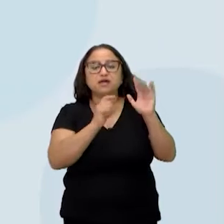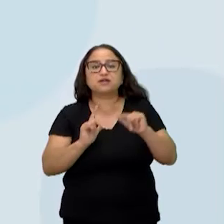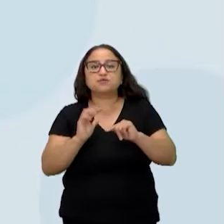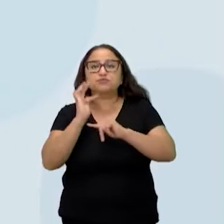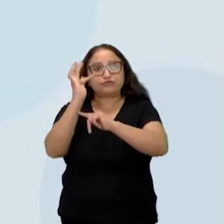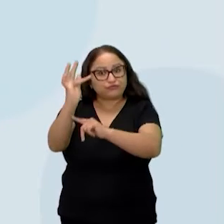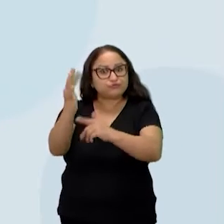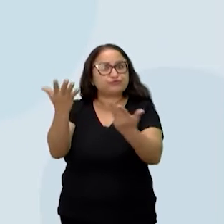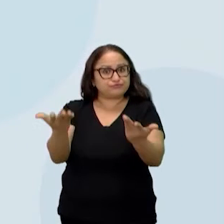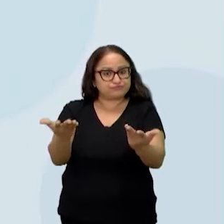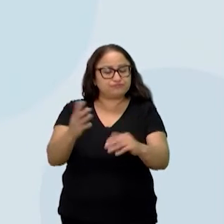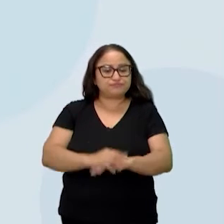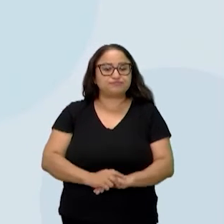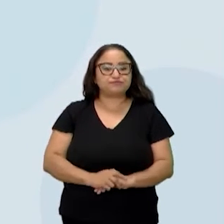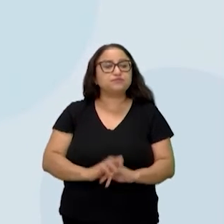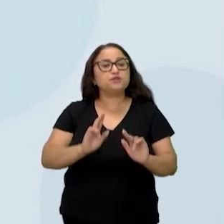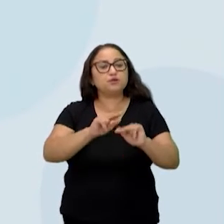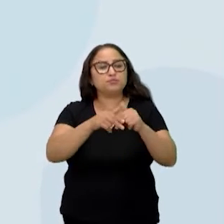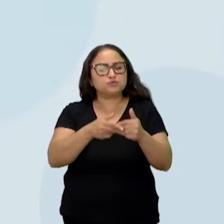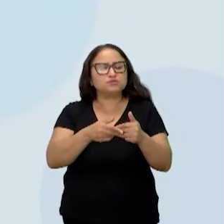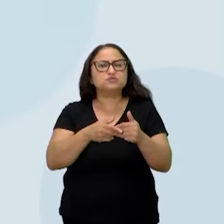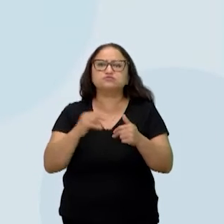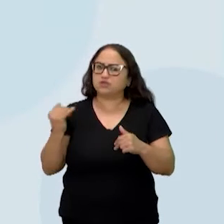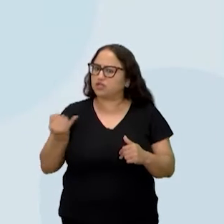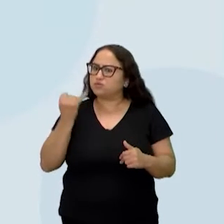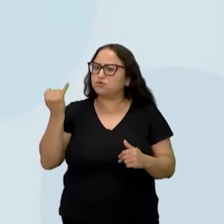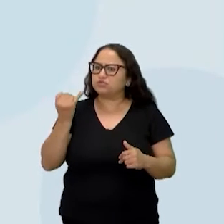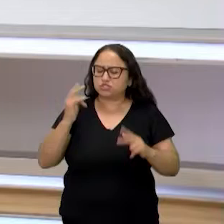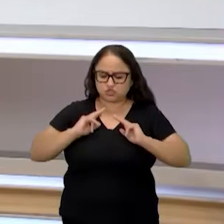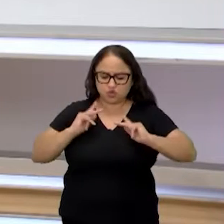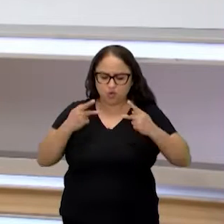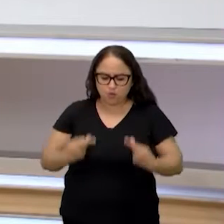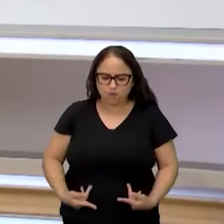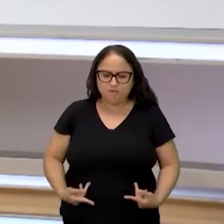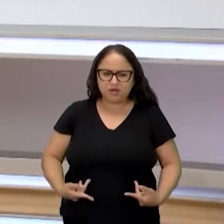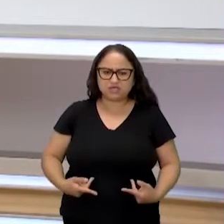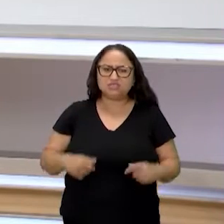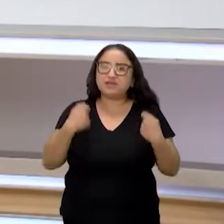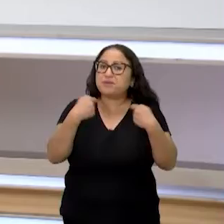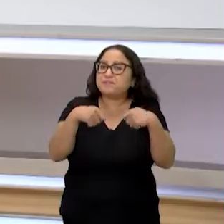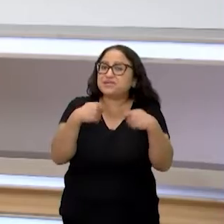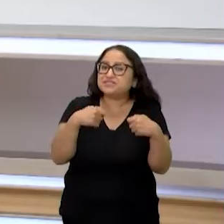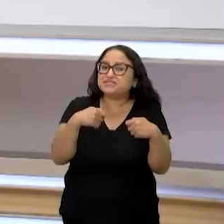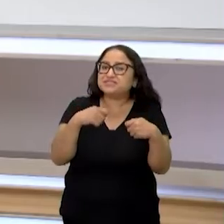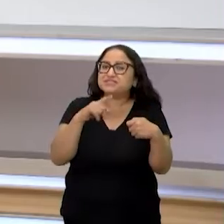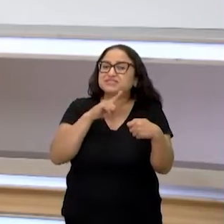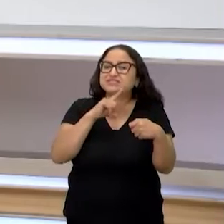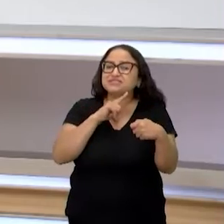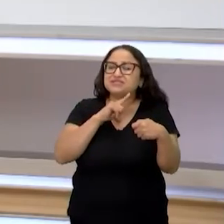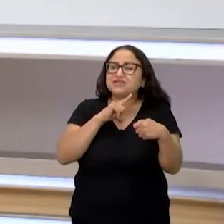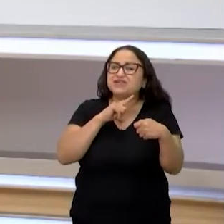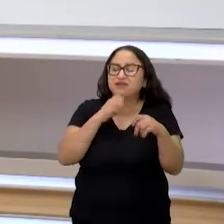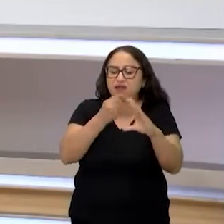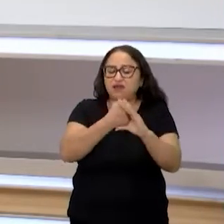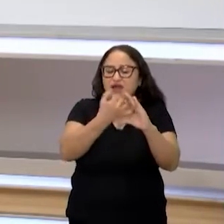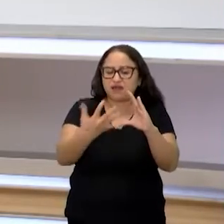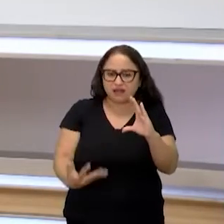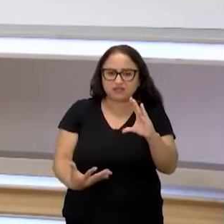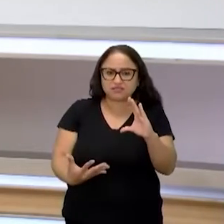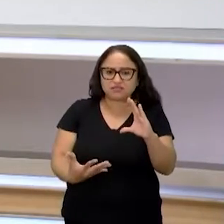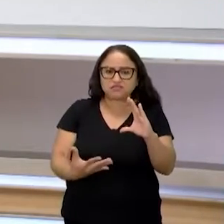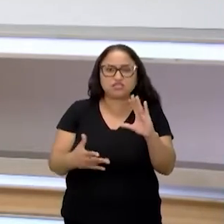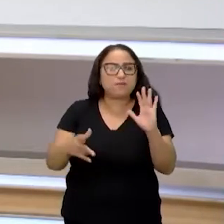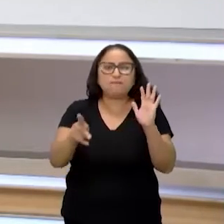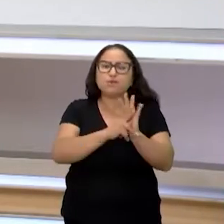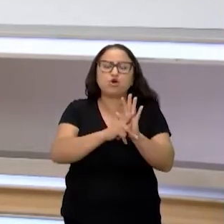bom? Então, gente, por isso que é tão importante, o ser humano, ele ter essa necessidade, essa característica é inerente ao